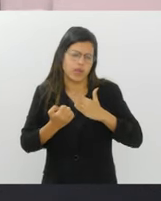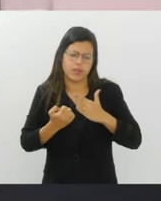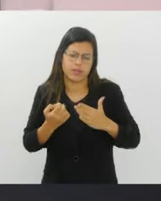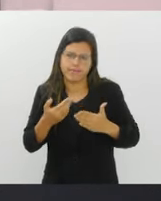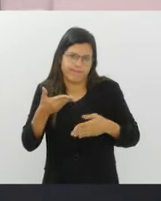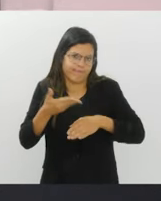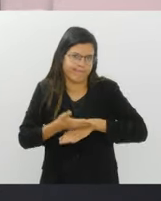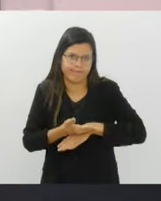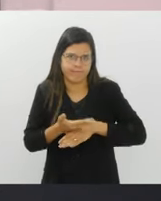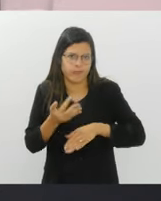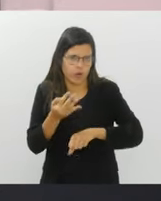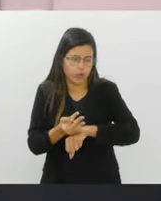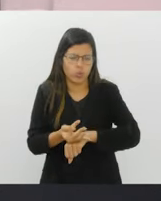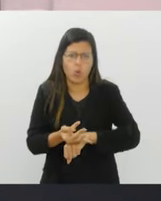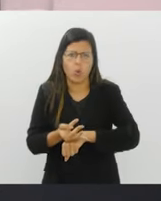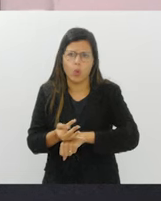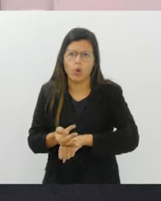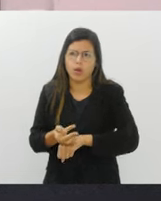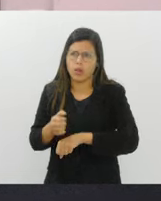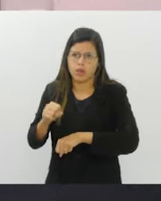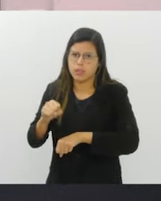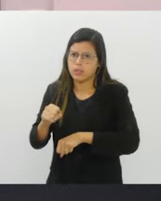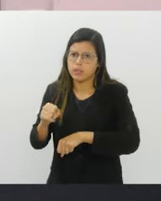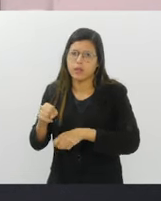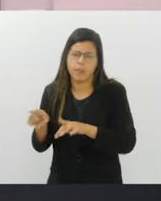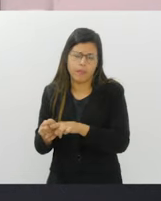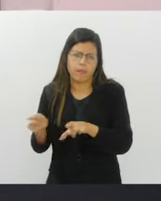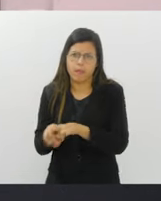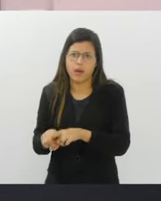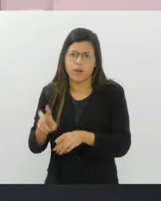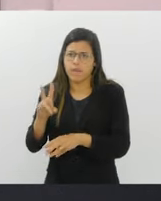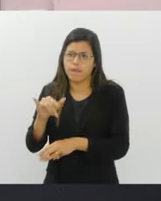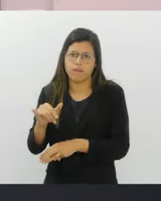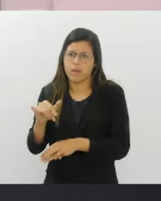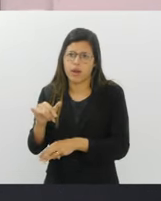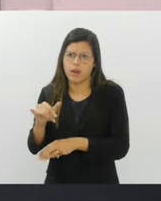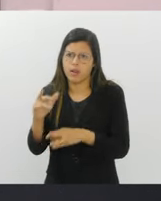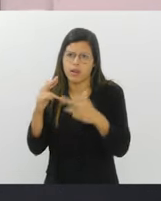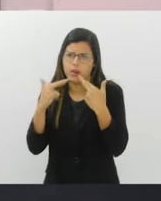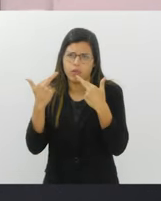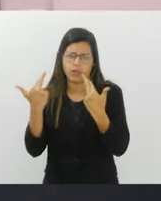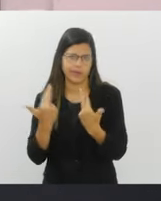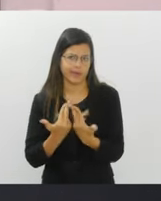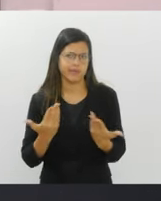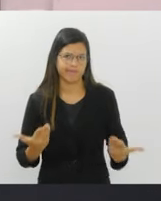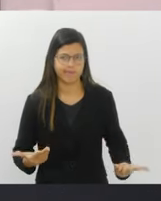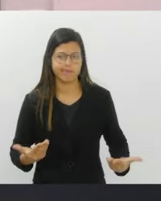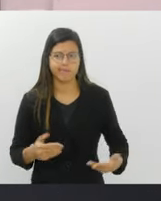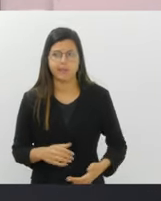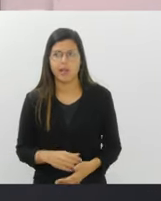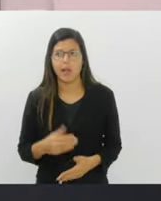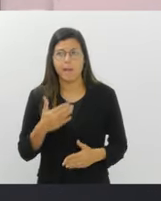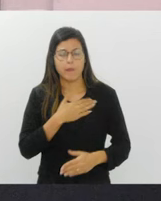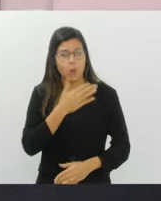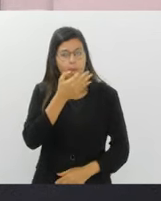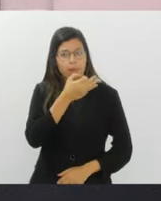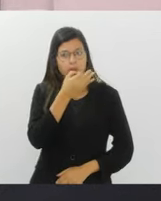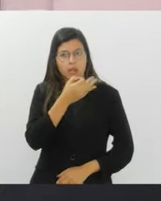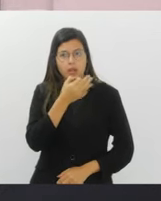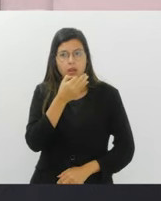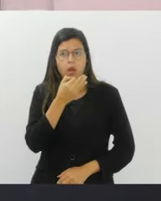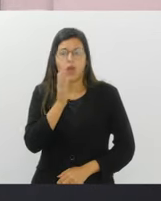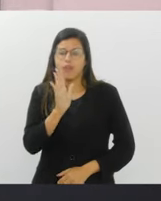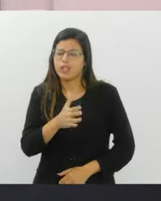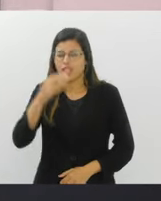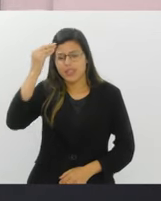pública, ela também não vai nessa reunião. É, a questão da Supervia também é consenso que... Entendeu? Ela, na minha, na minha opinião, ela já jogou a